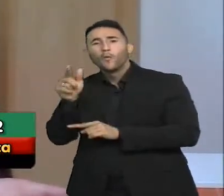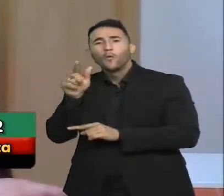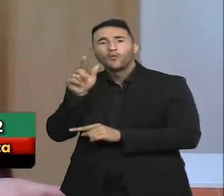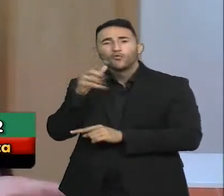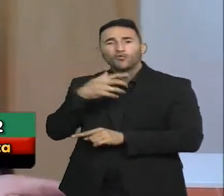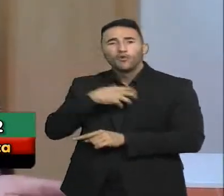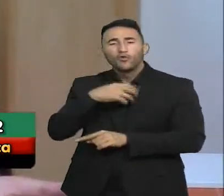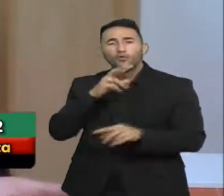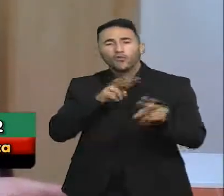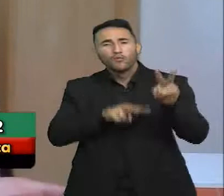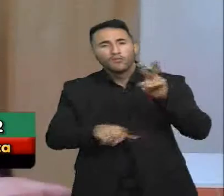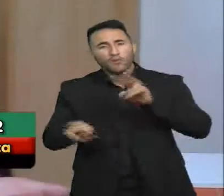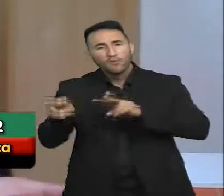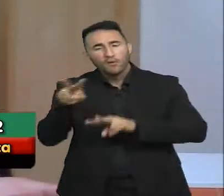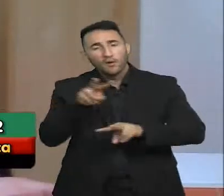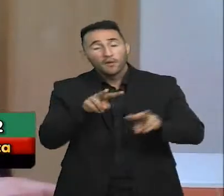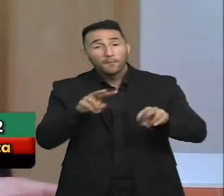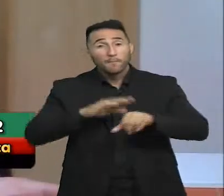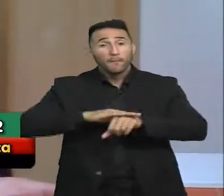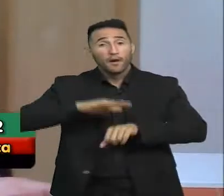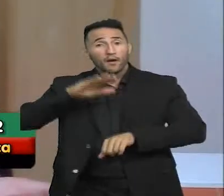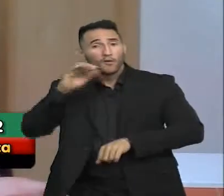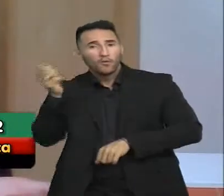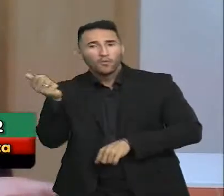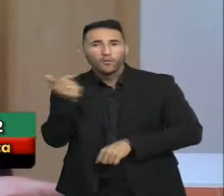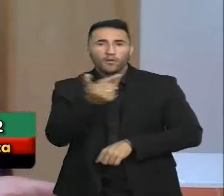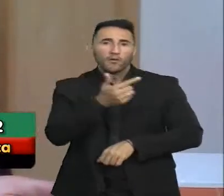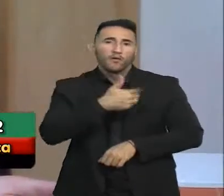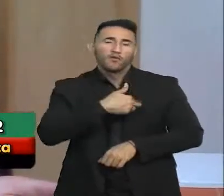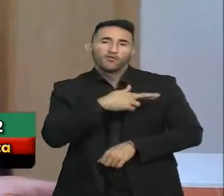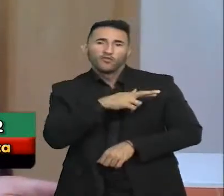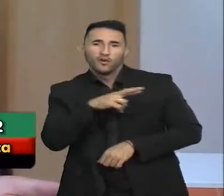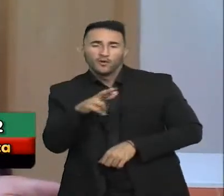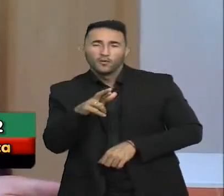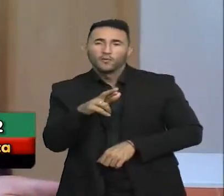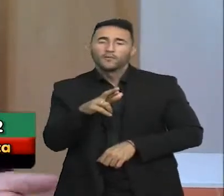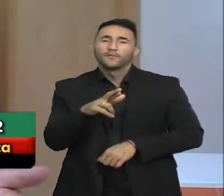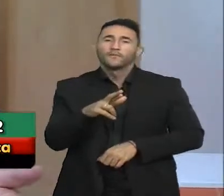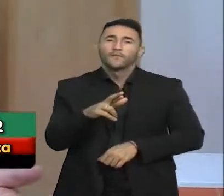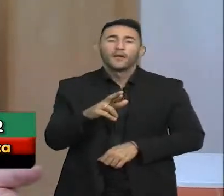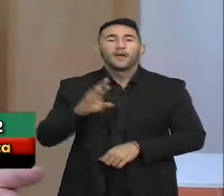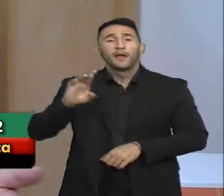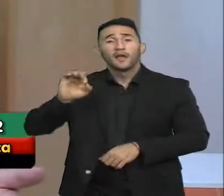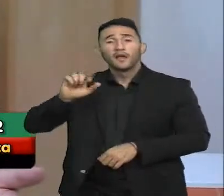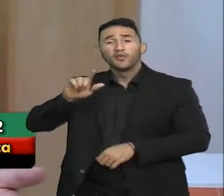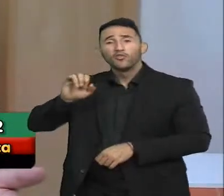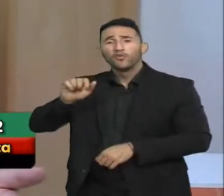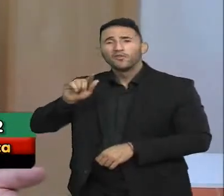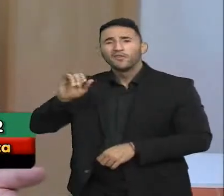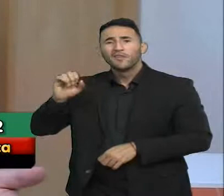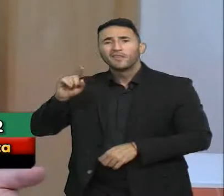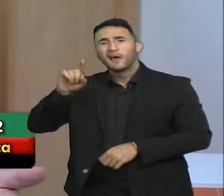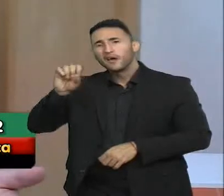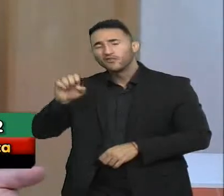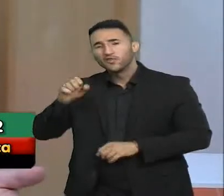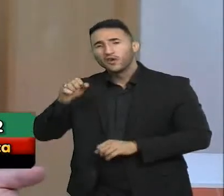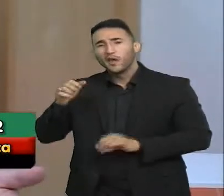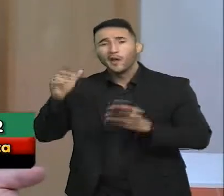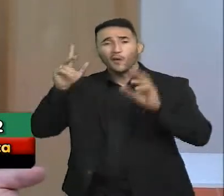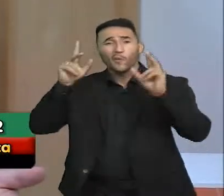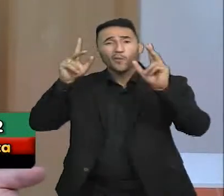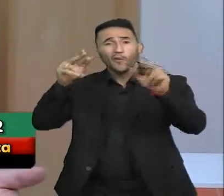visão para além da religião, né, pensar a religiosidade como filosofia, que é o que nos